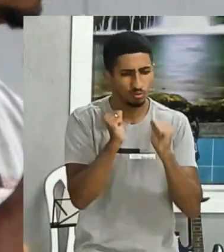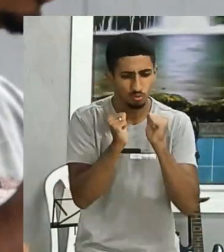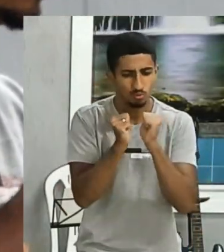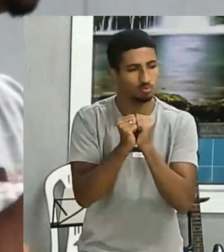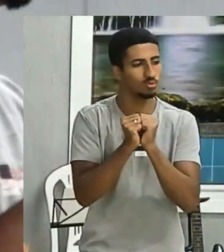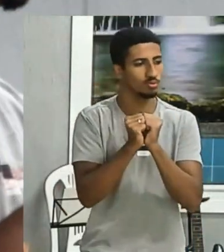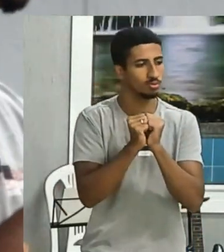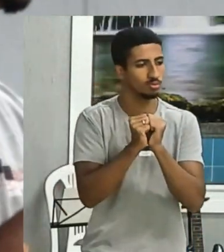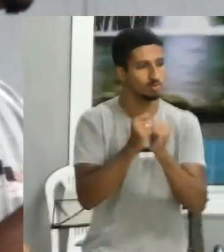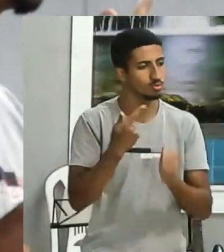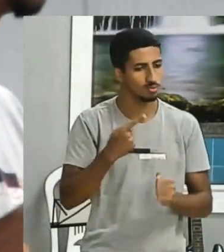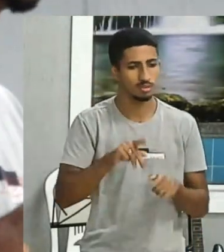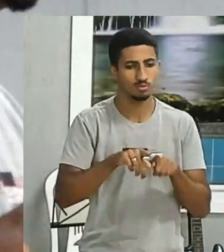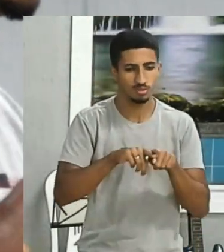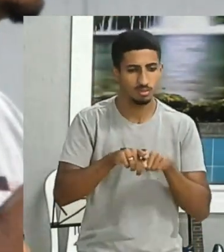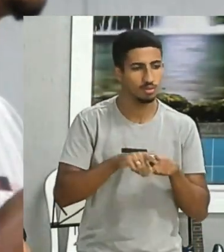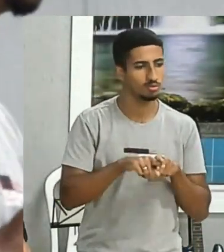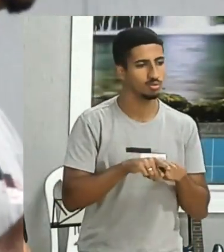ajuntamento.